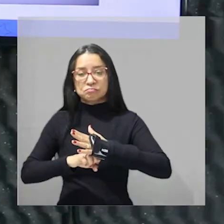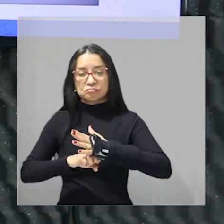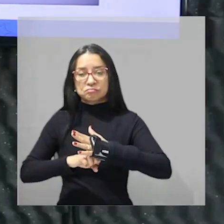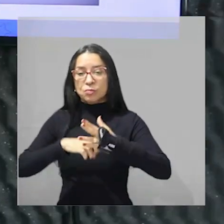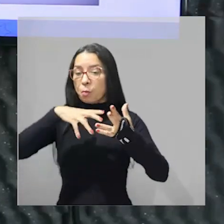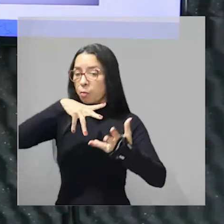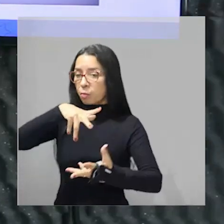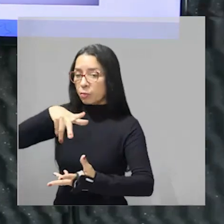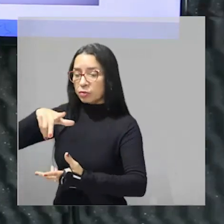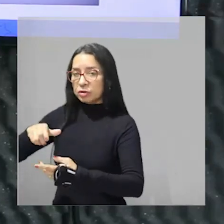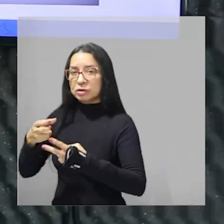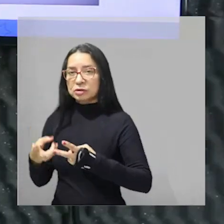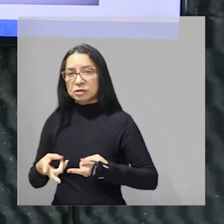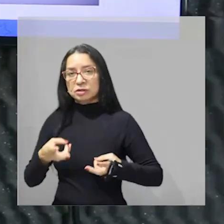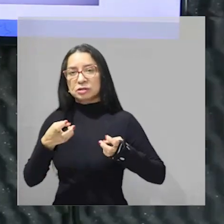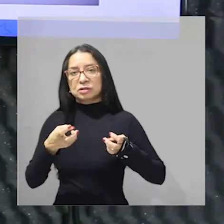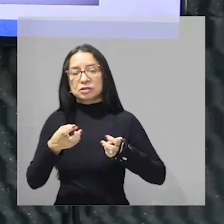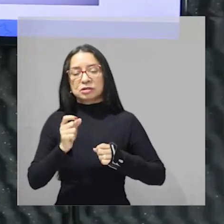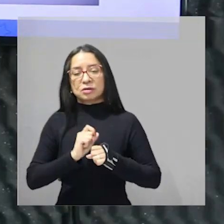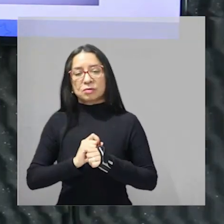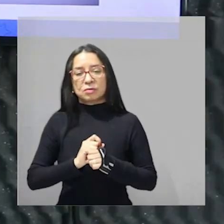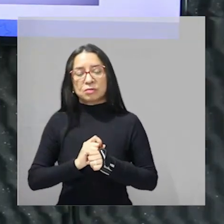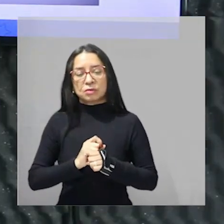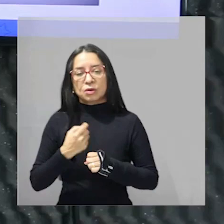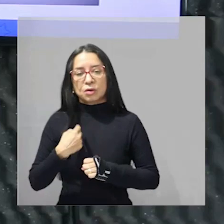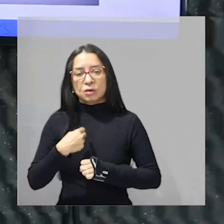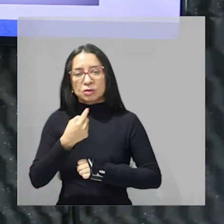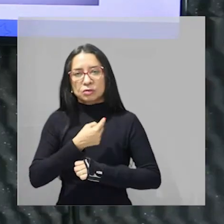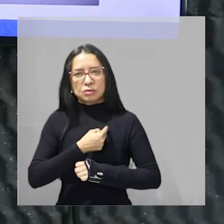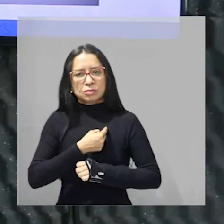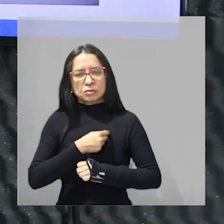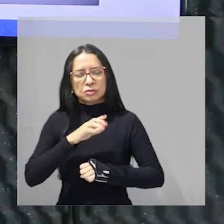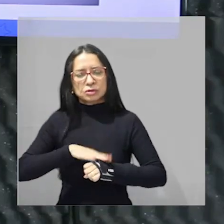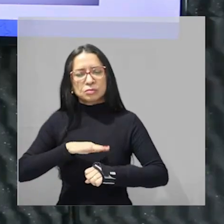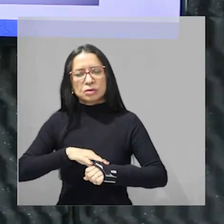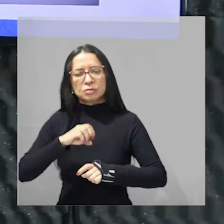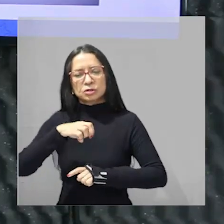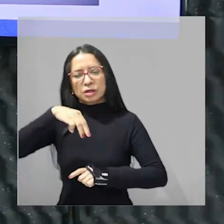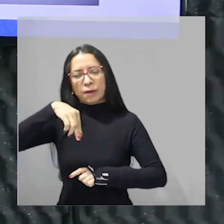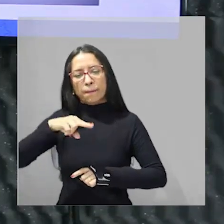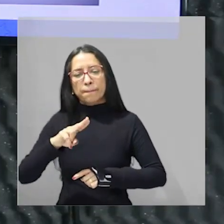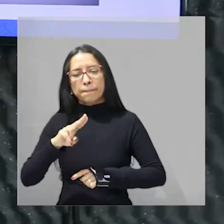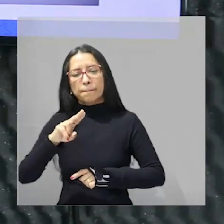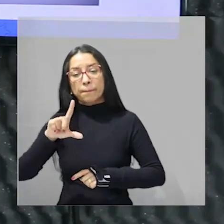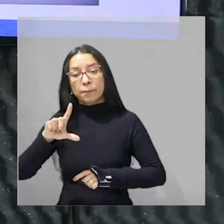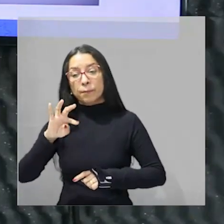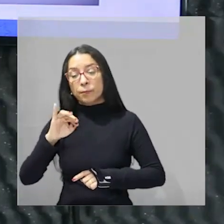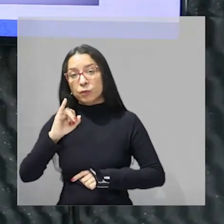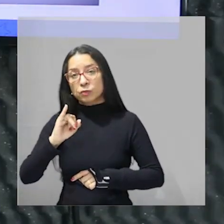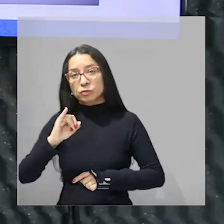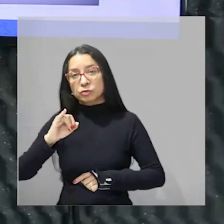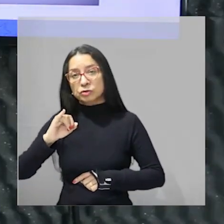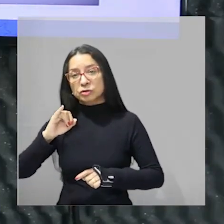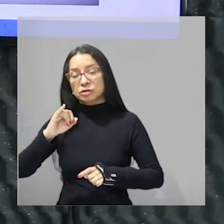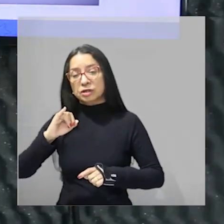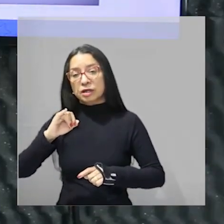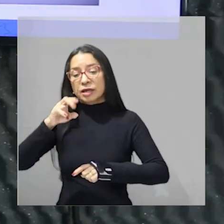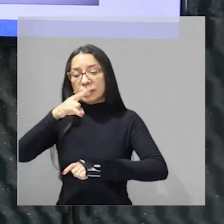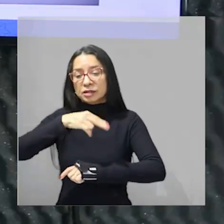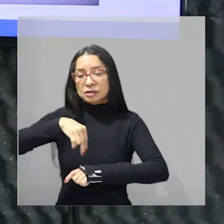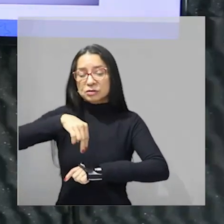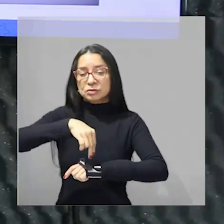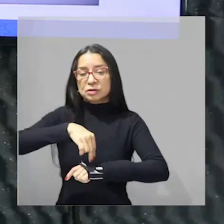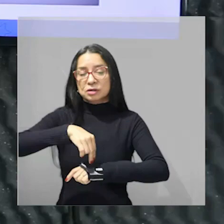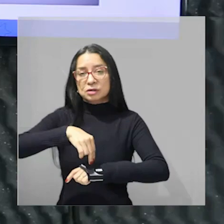Muita atenção, tá, galera? A gente chama normalmente, popularmente, assim, as multinacionais. O termo mais adequado é transnacional. Por quê,